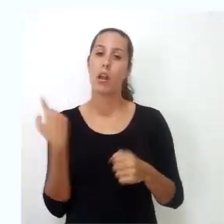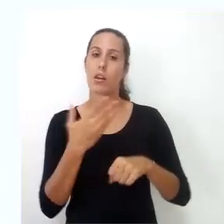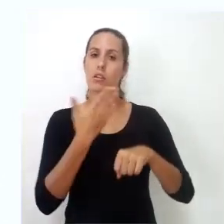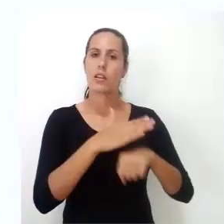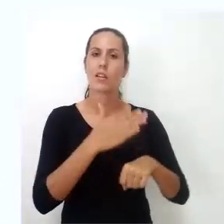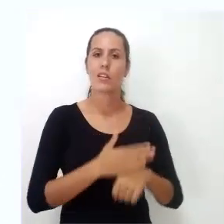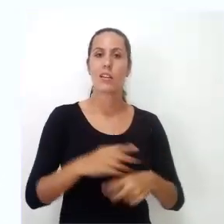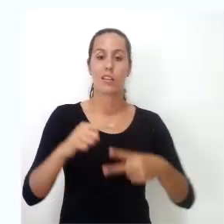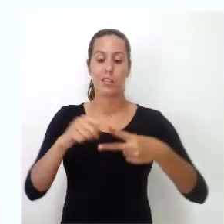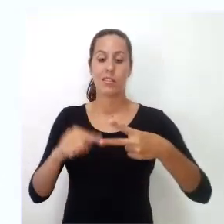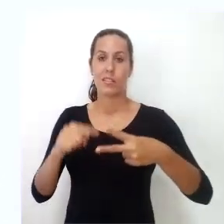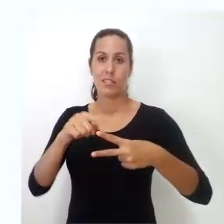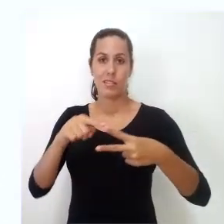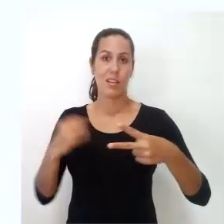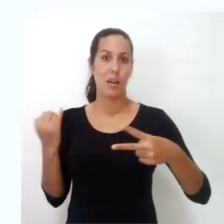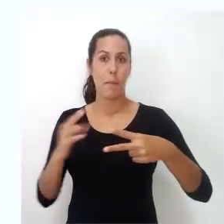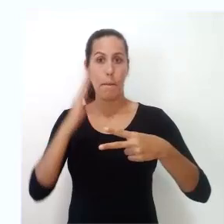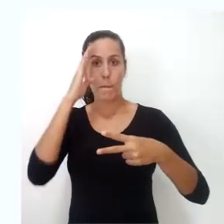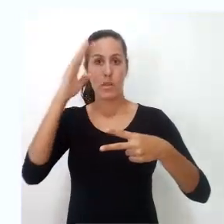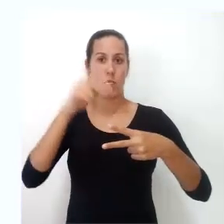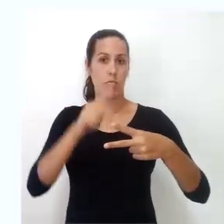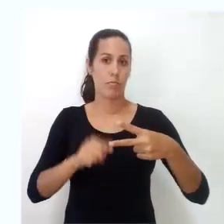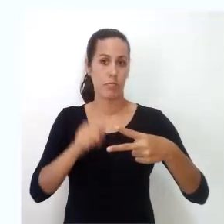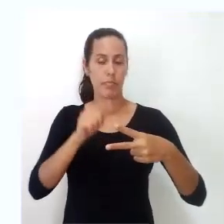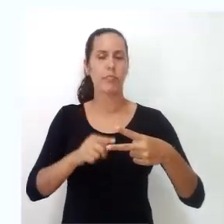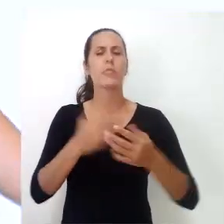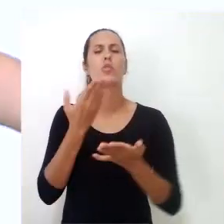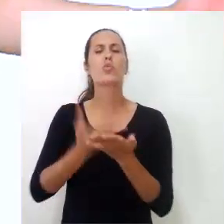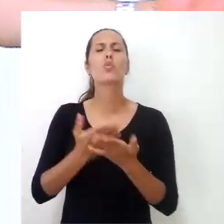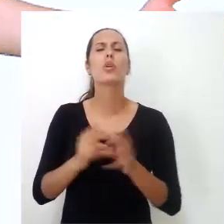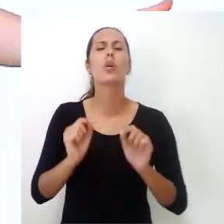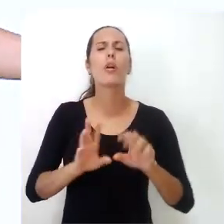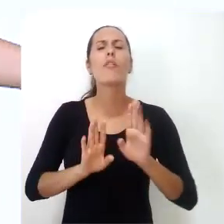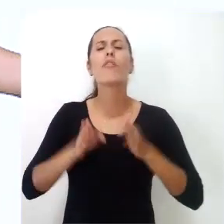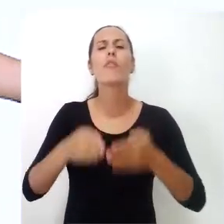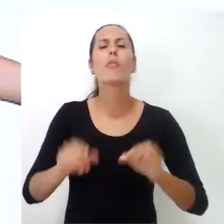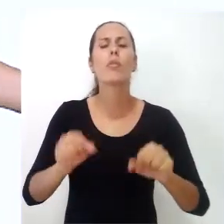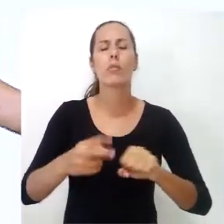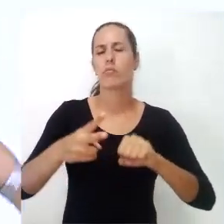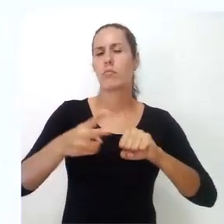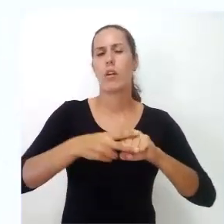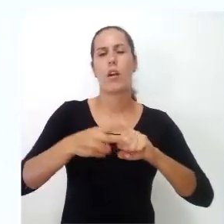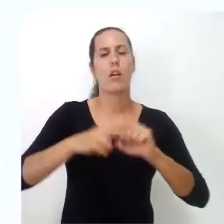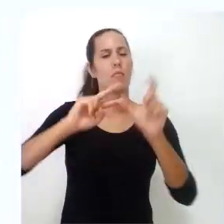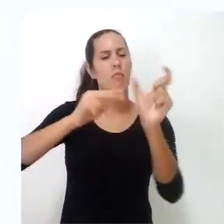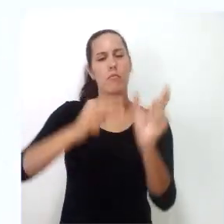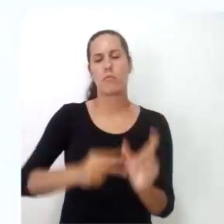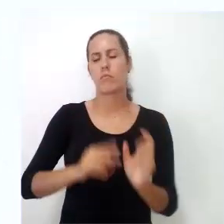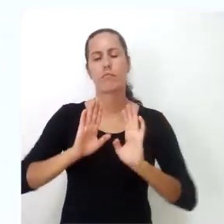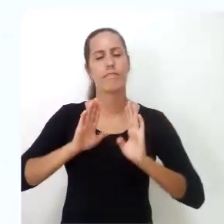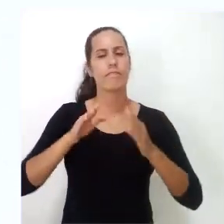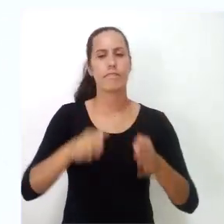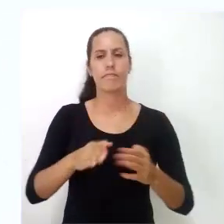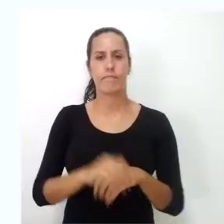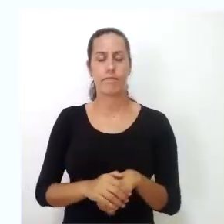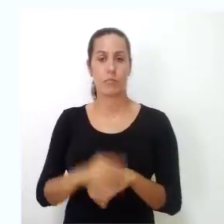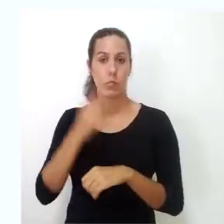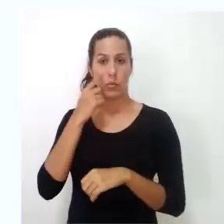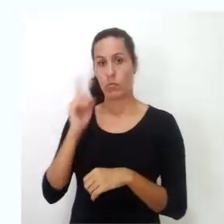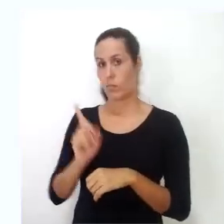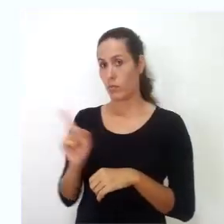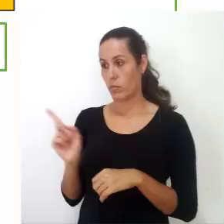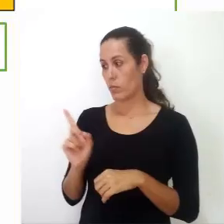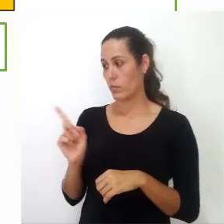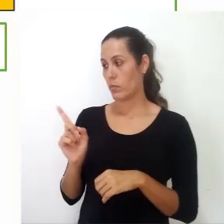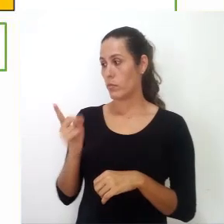e, no caso especial aí, o imperativo e o infinitivo, estudar o verbo, não é isso? Estudar o verbo. Então vejamos aqui, na